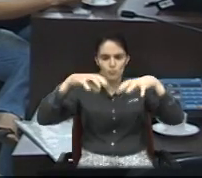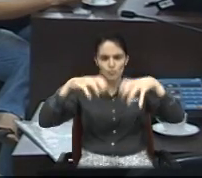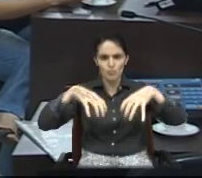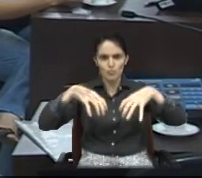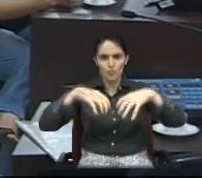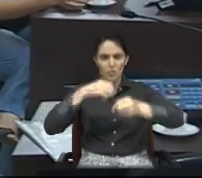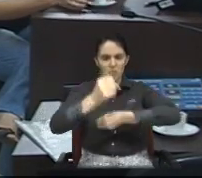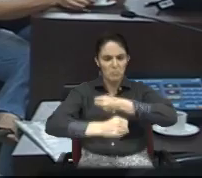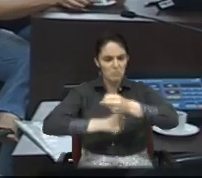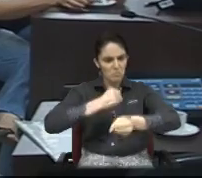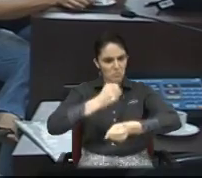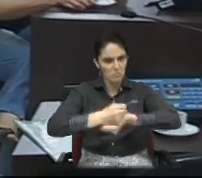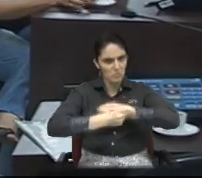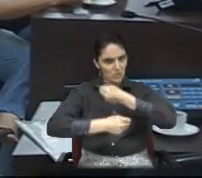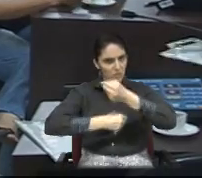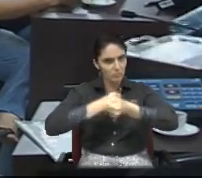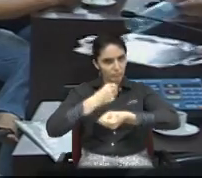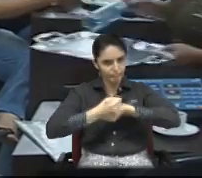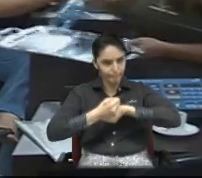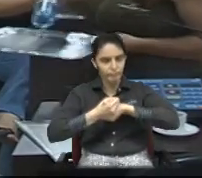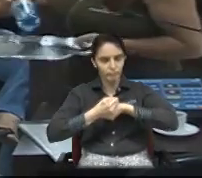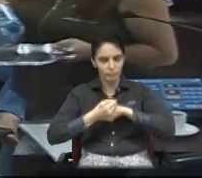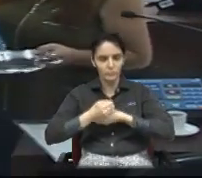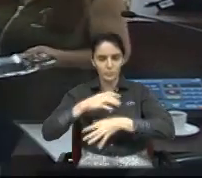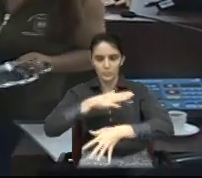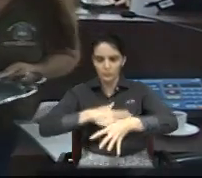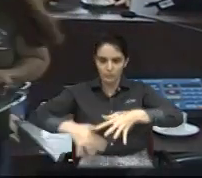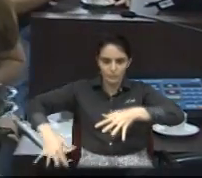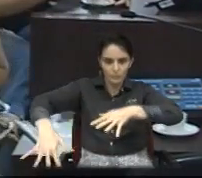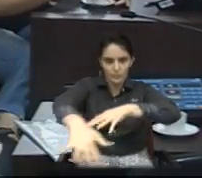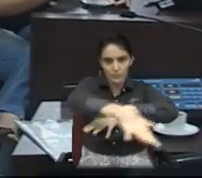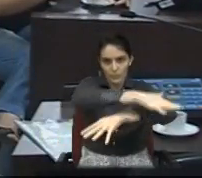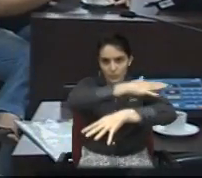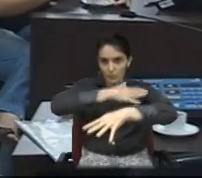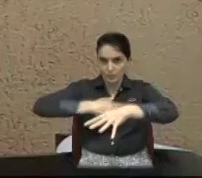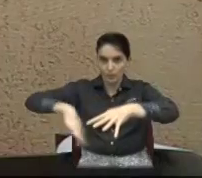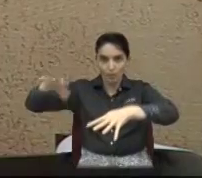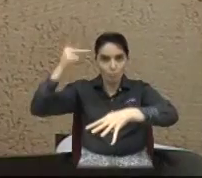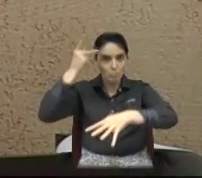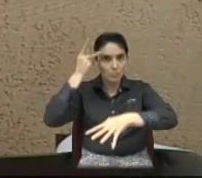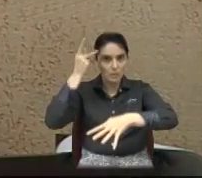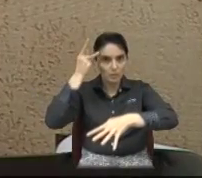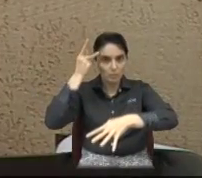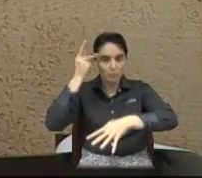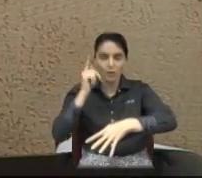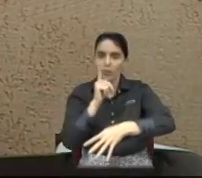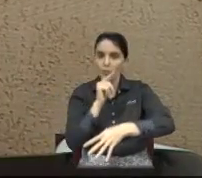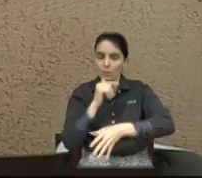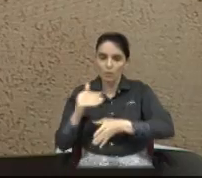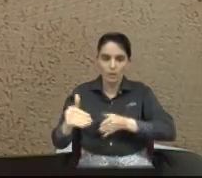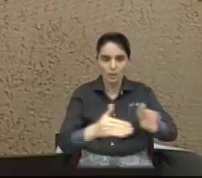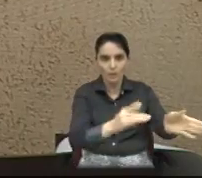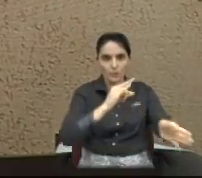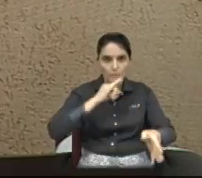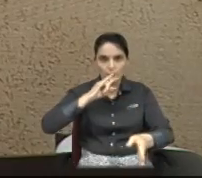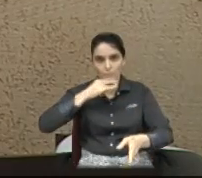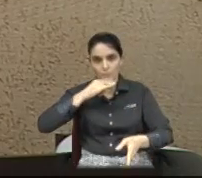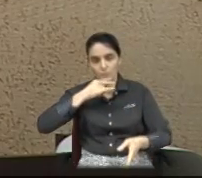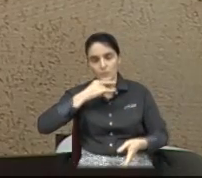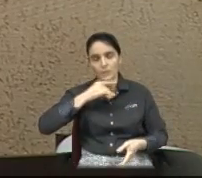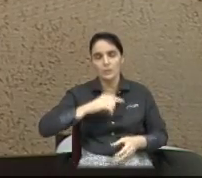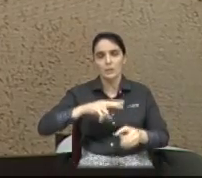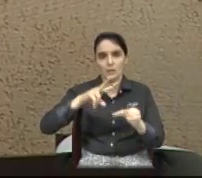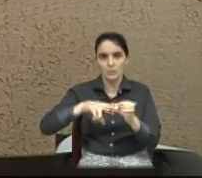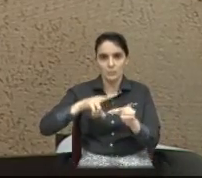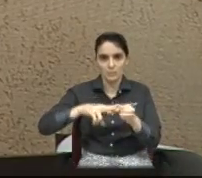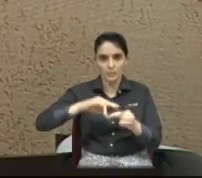ao atendimento de demandas de água da região metropolitana de São Paulo e das bacias do rio Piracicaba, Capivari e Jundiaí,